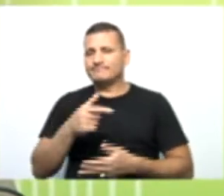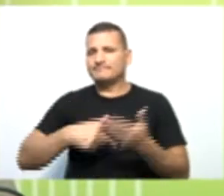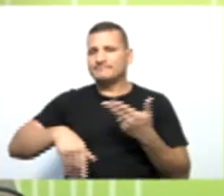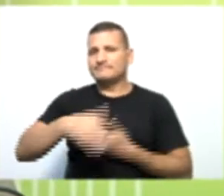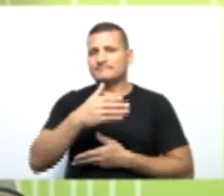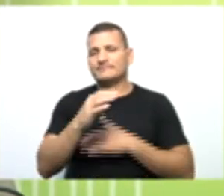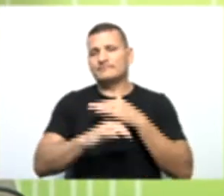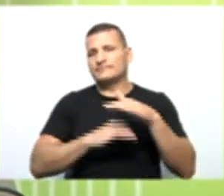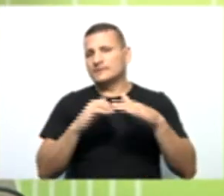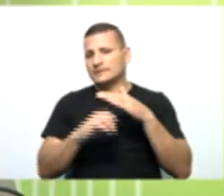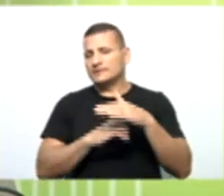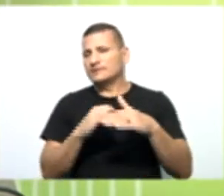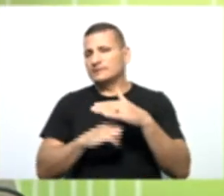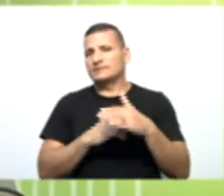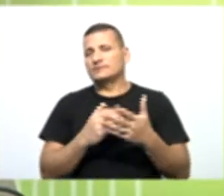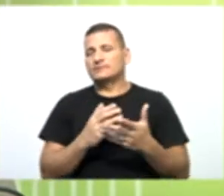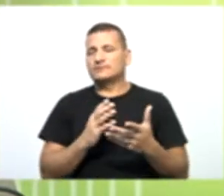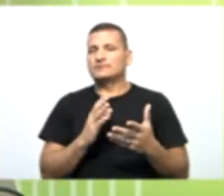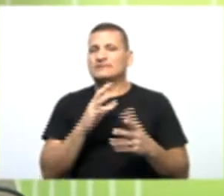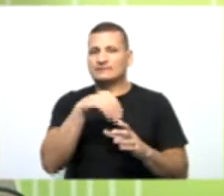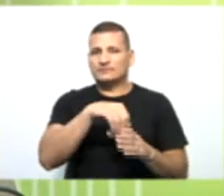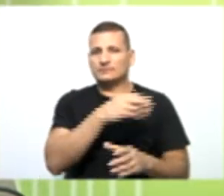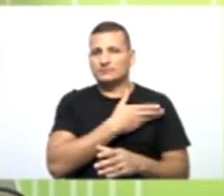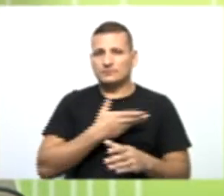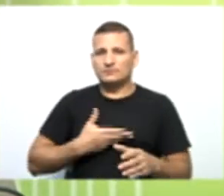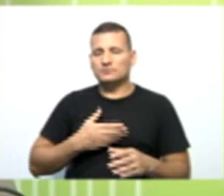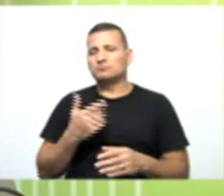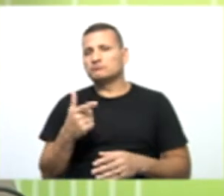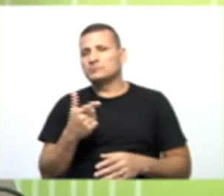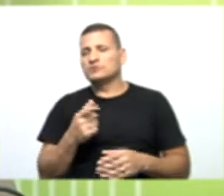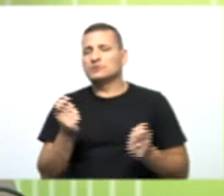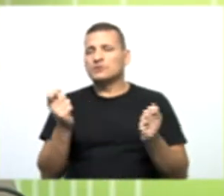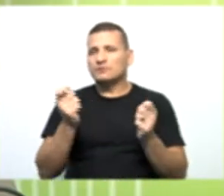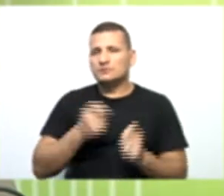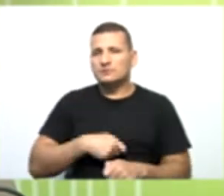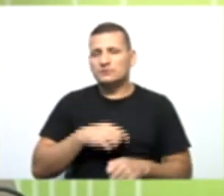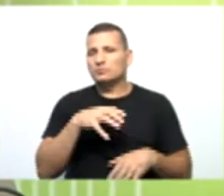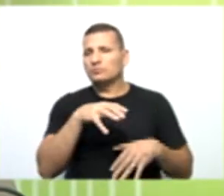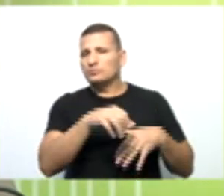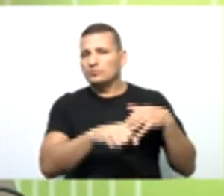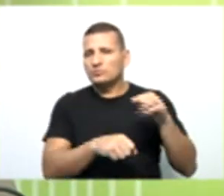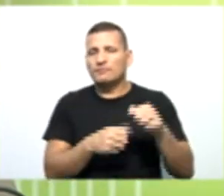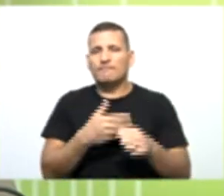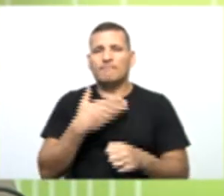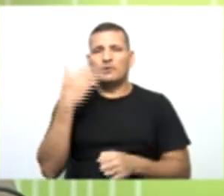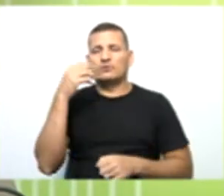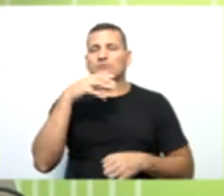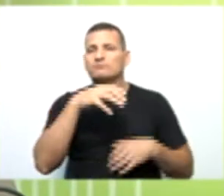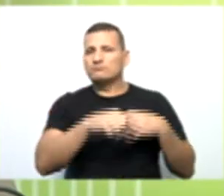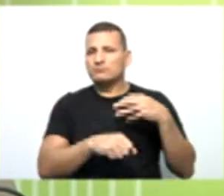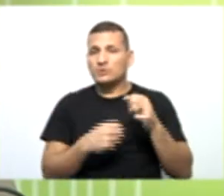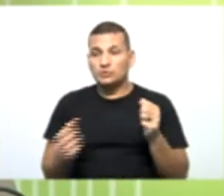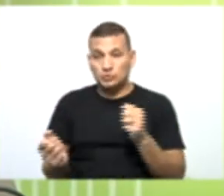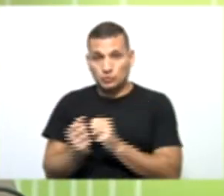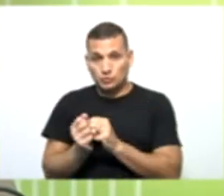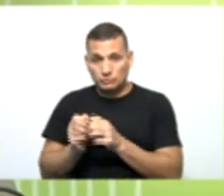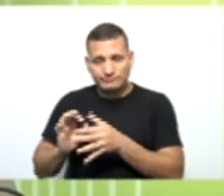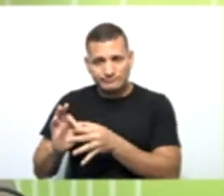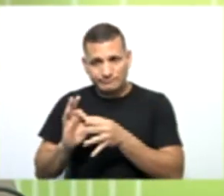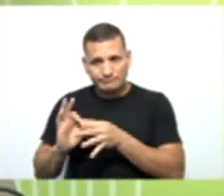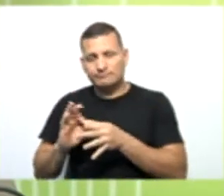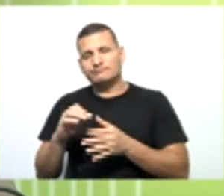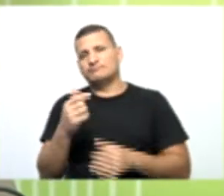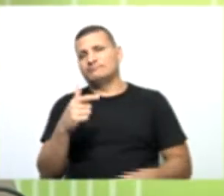empresas ligadas ao governo, não buscam capacitação, não buscam melhoria juntos, eu não tenho um arranjo